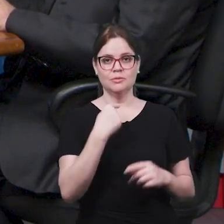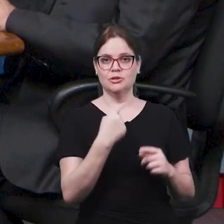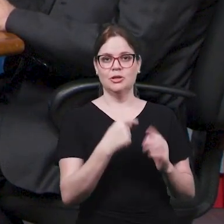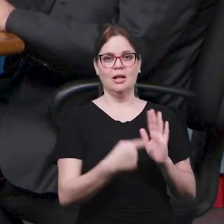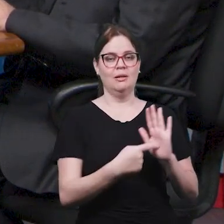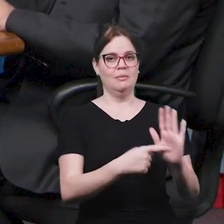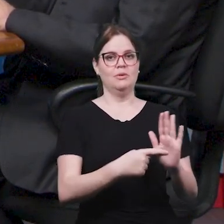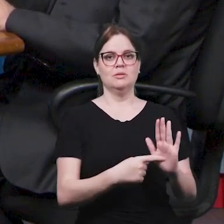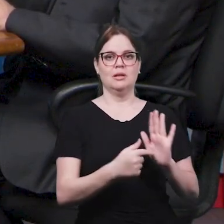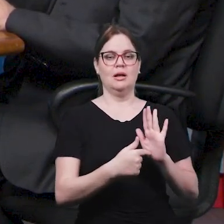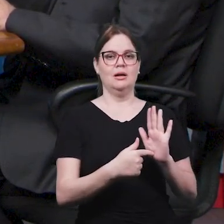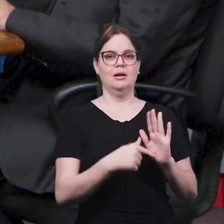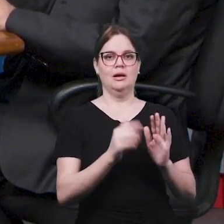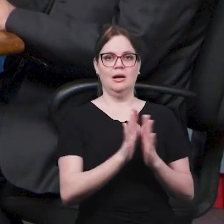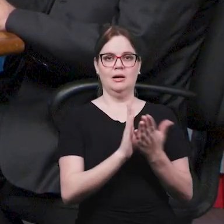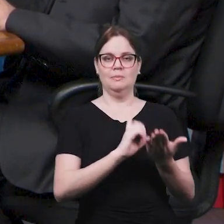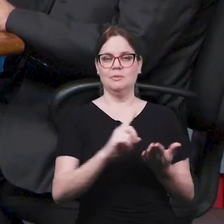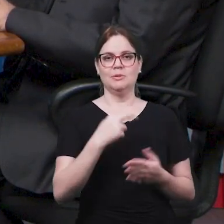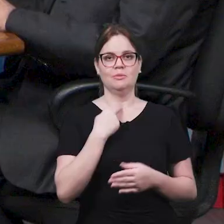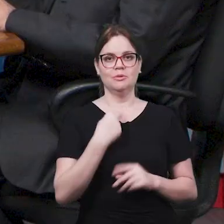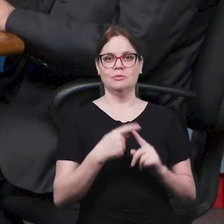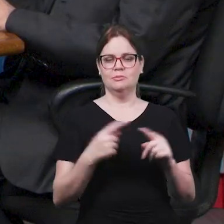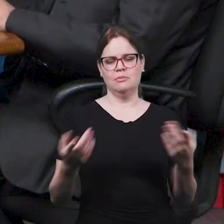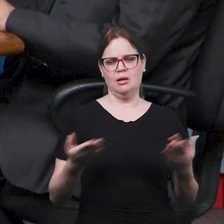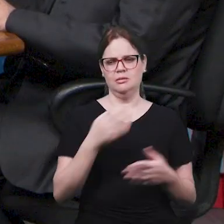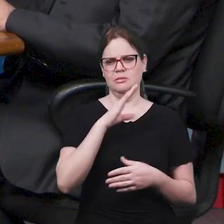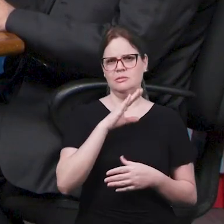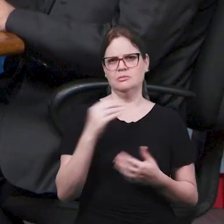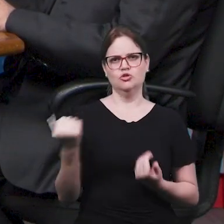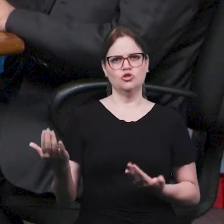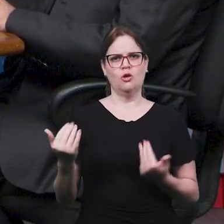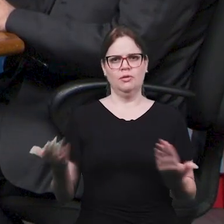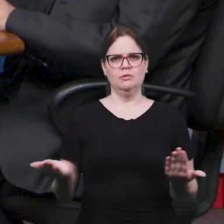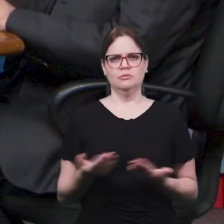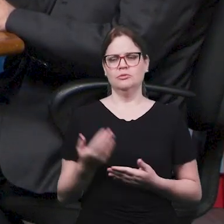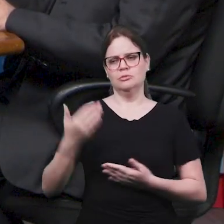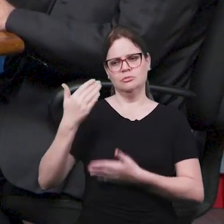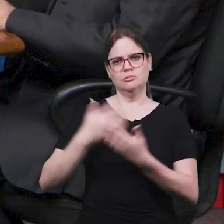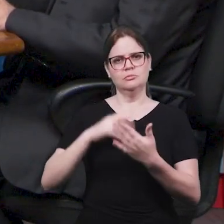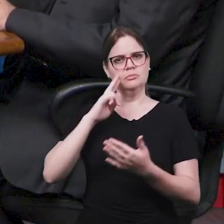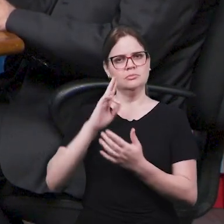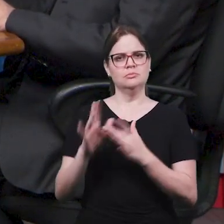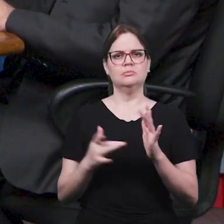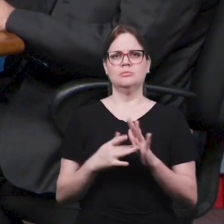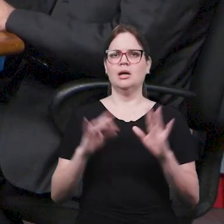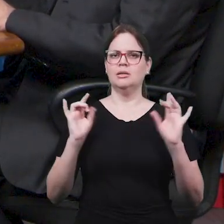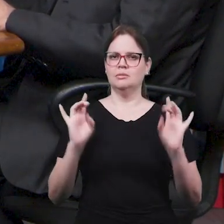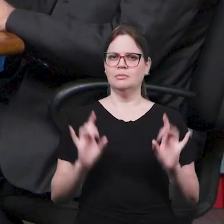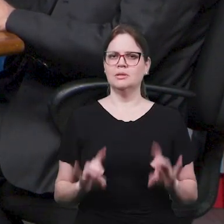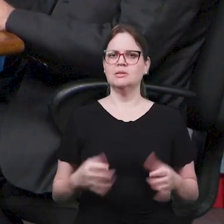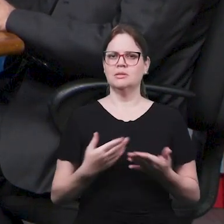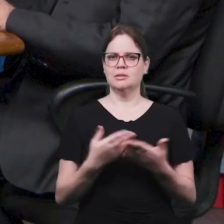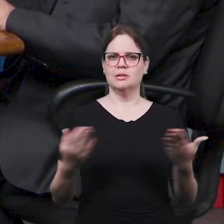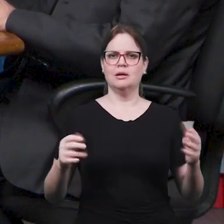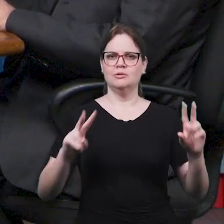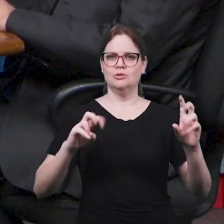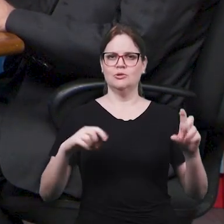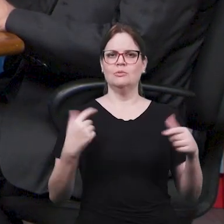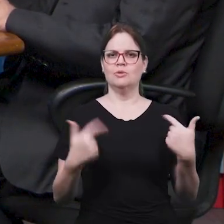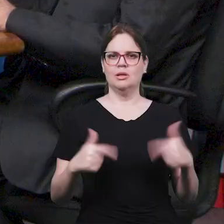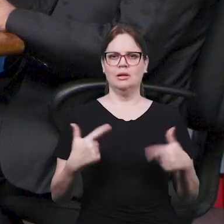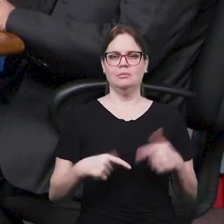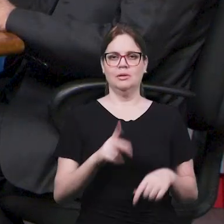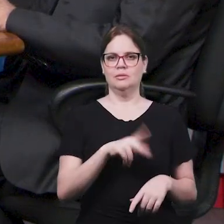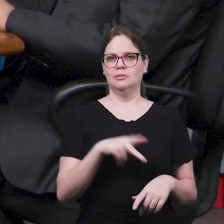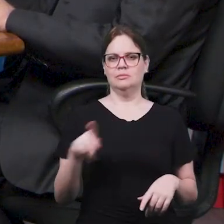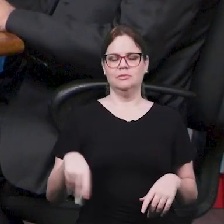testemunho do jovem hoje, né? Na presença do Senhor. É algo especial esse trabalho que as professoras fazem. Glória a Deus.